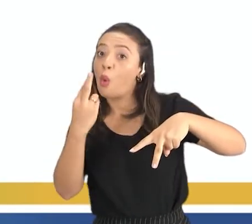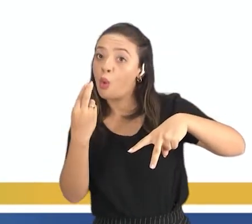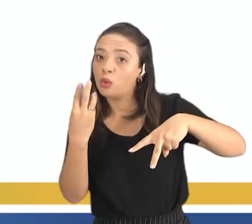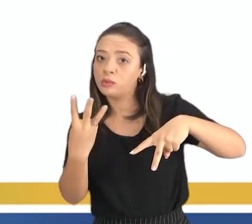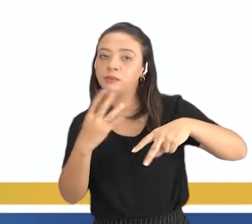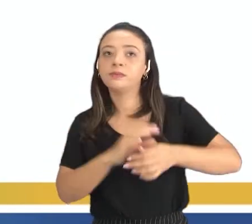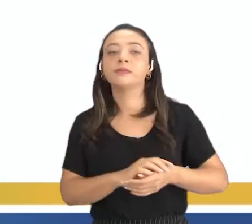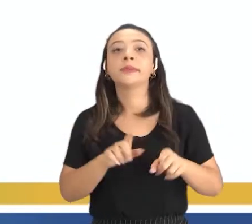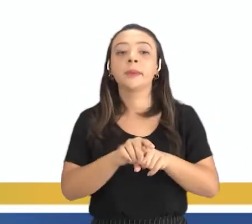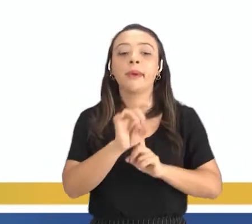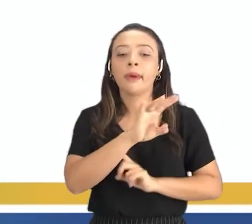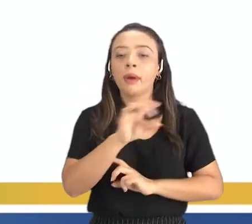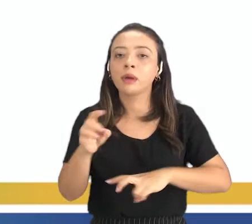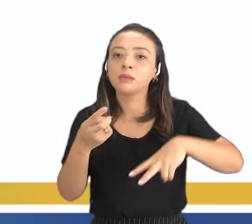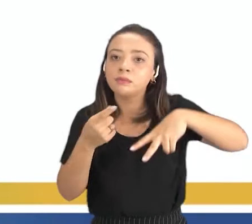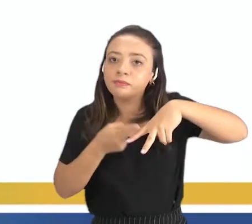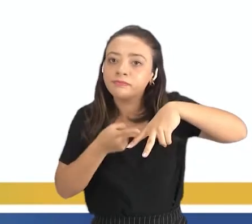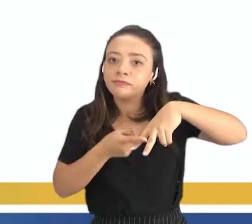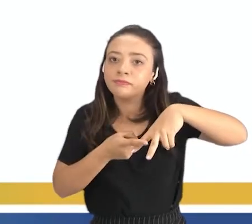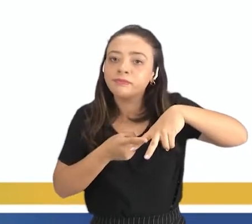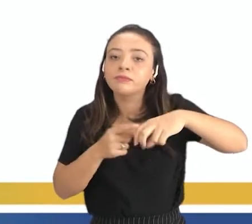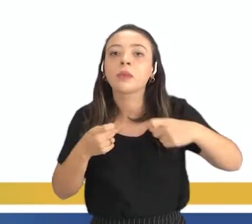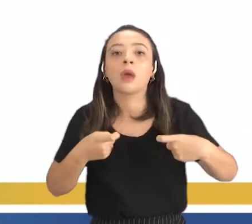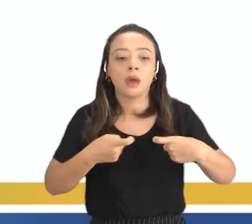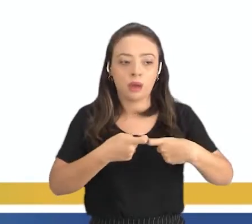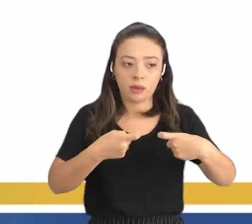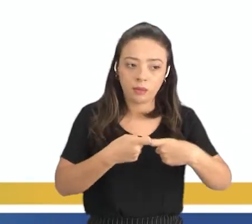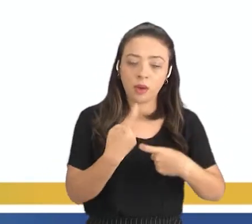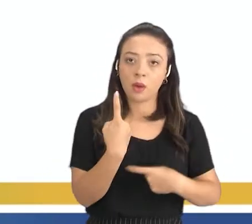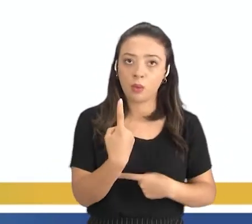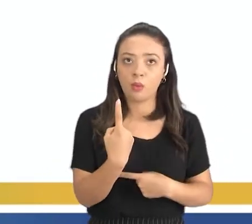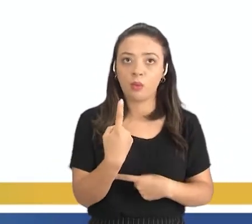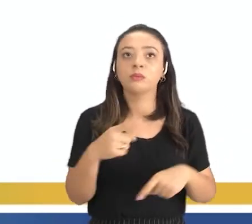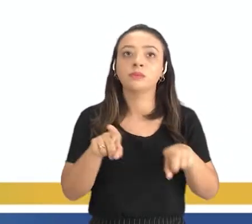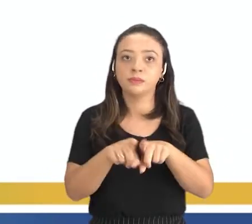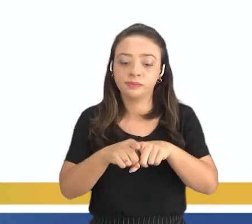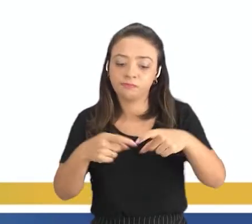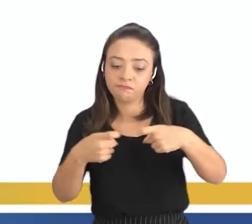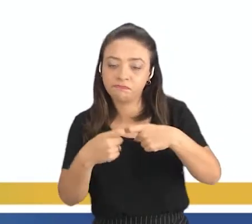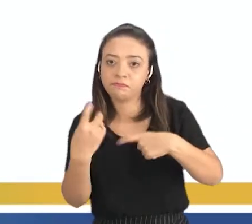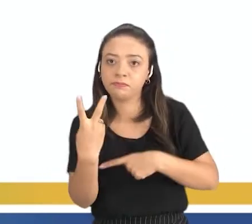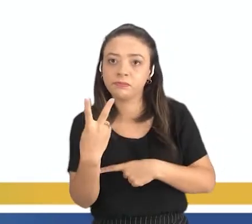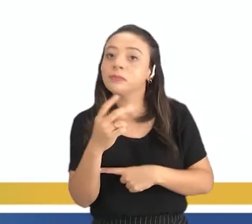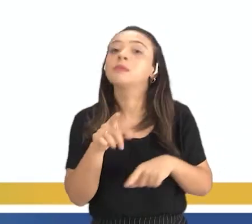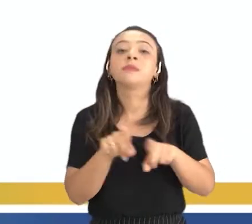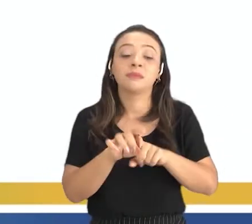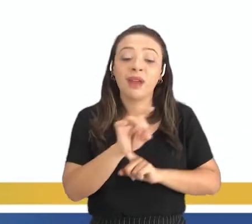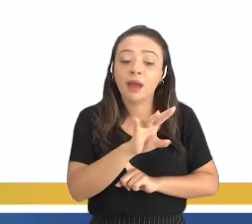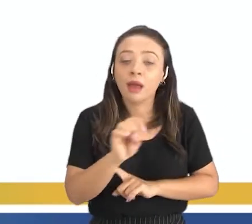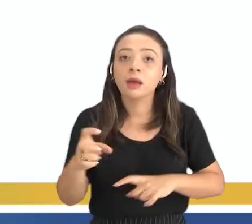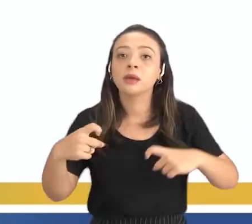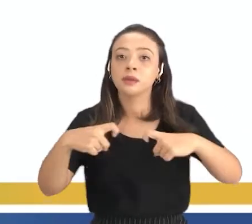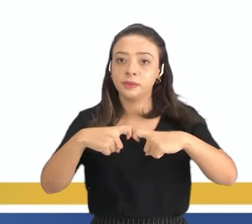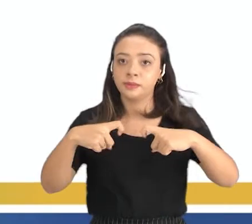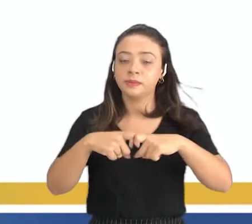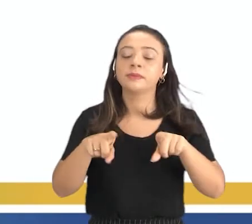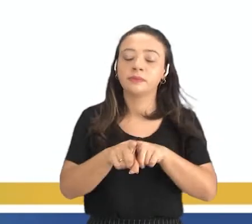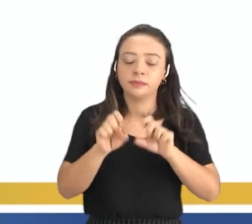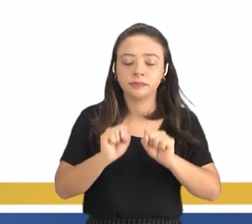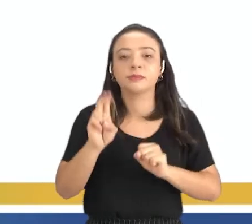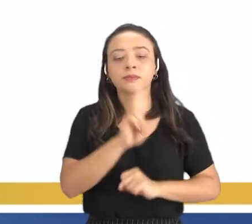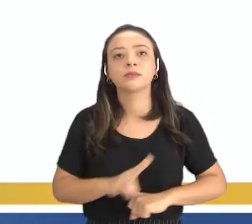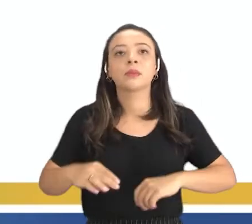para cada uma dessas calças a meia 1 ou a meia 2, e ainda para cada meia ele pode usar um tipo de